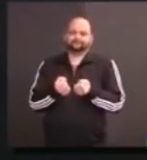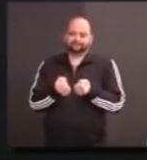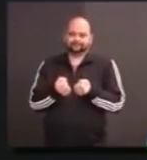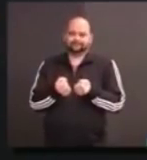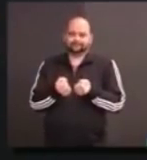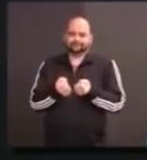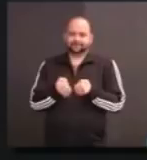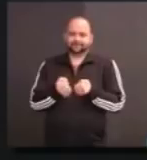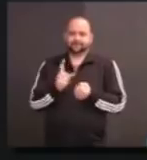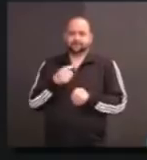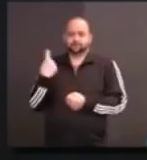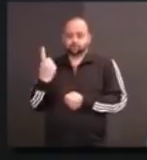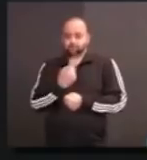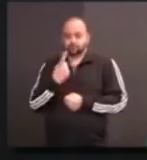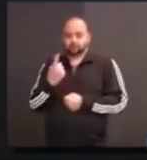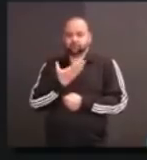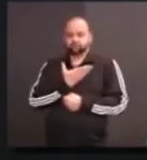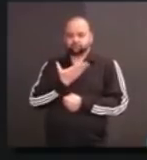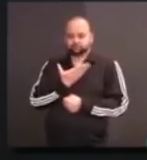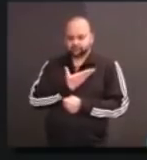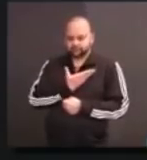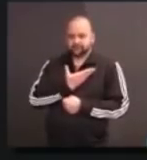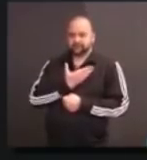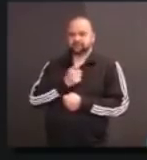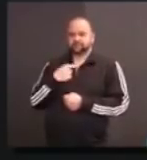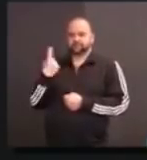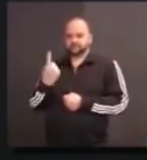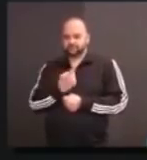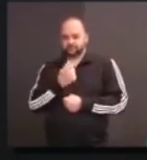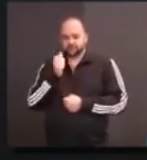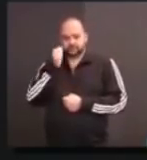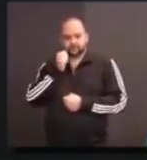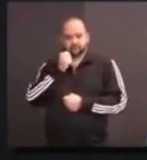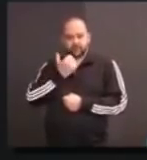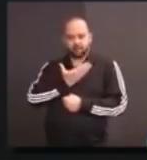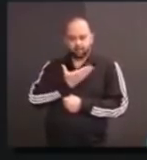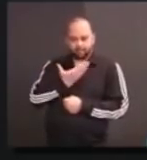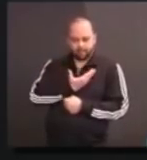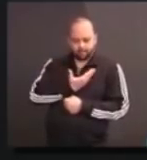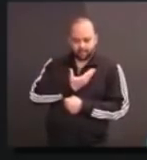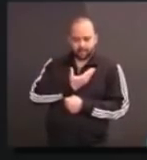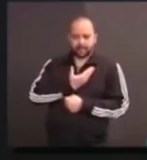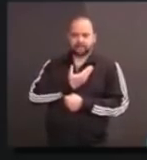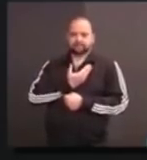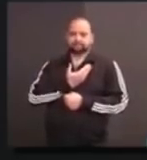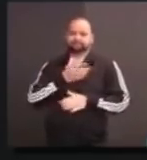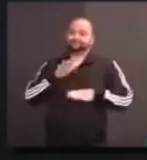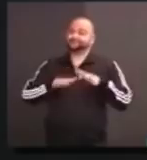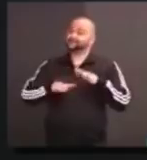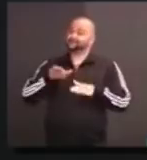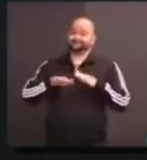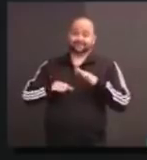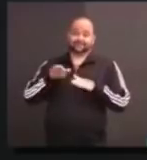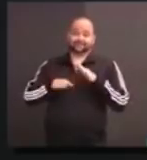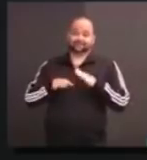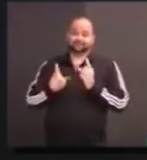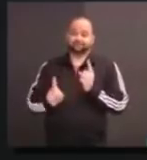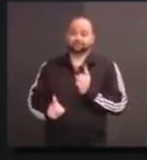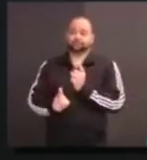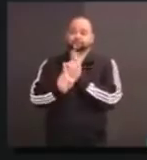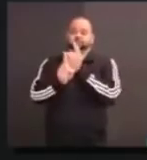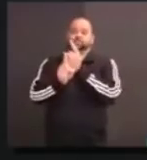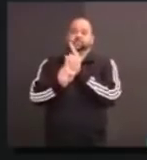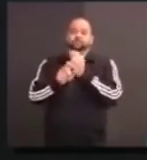desses nossos irmãos e dessas nossas irmãs, provavelmente o encontro